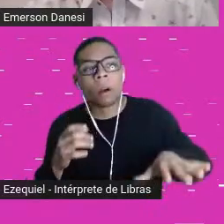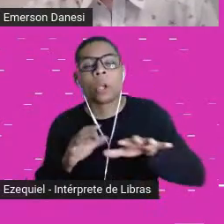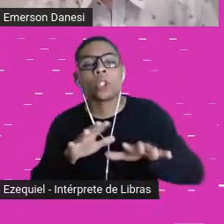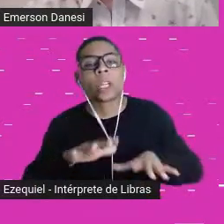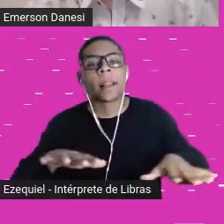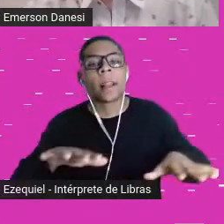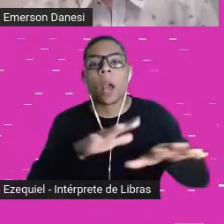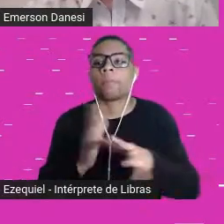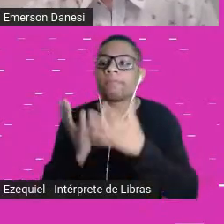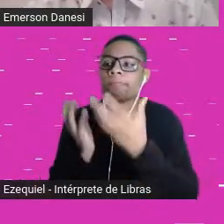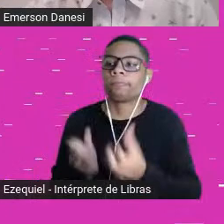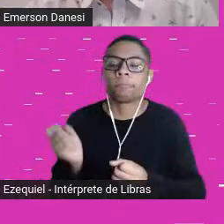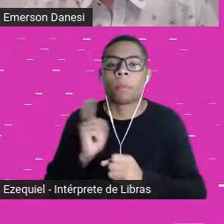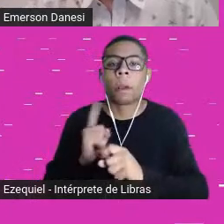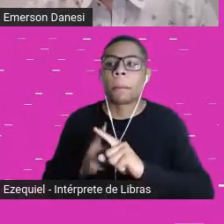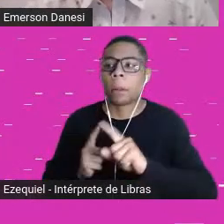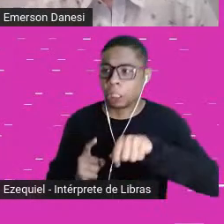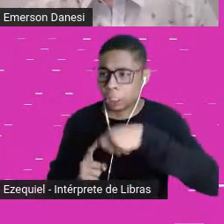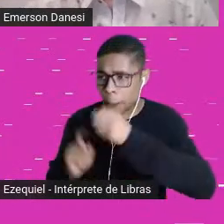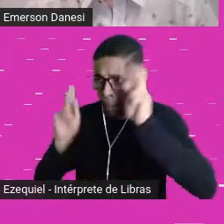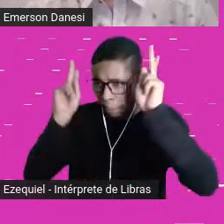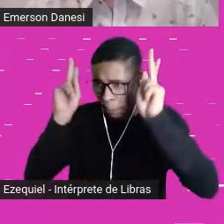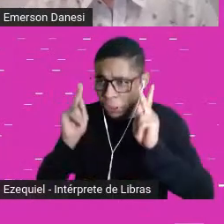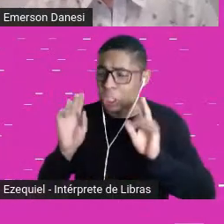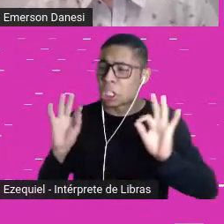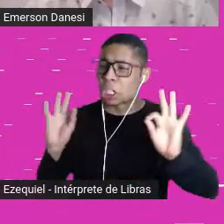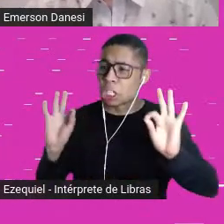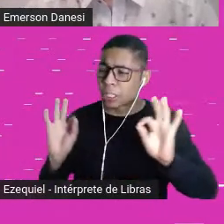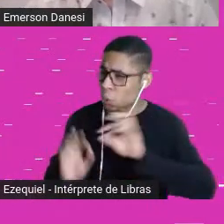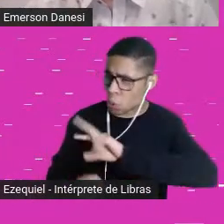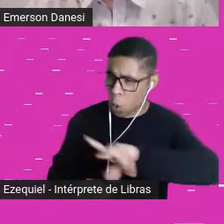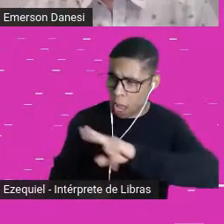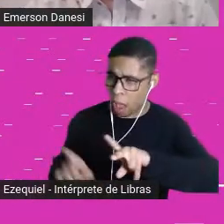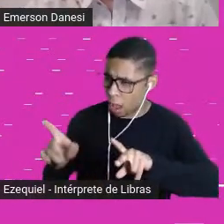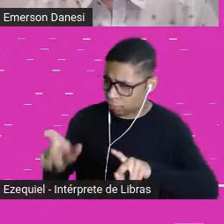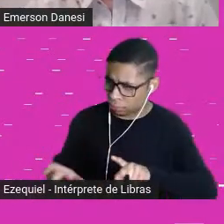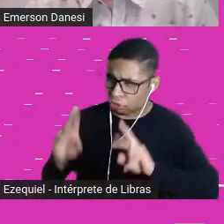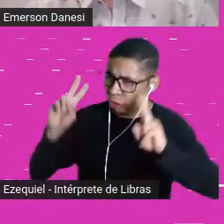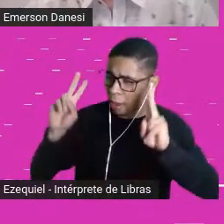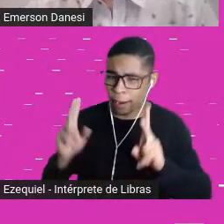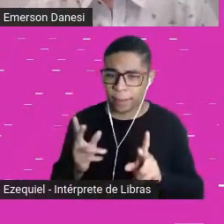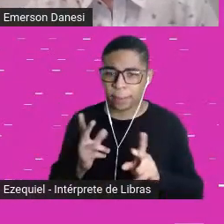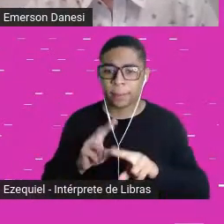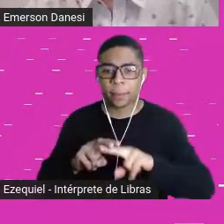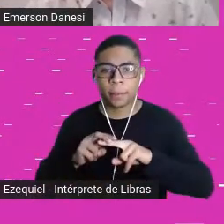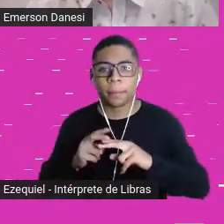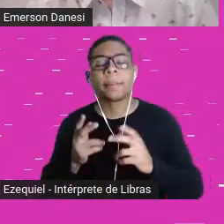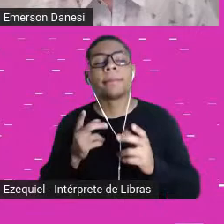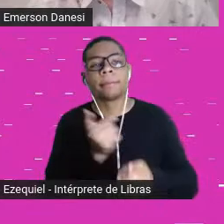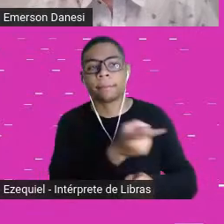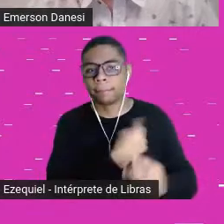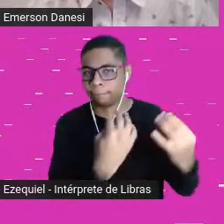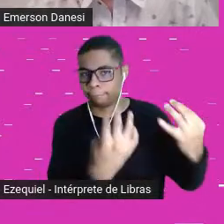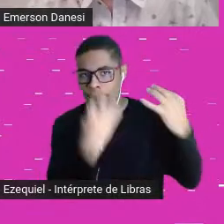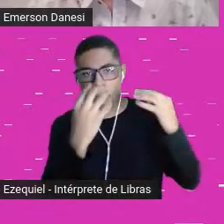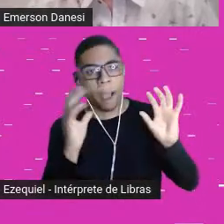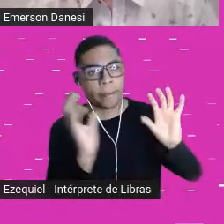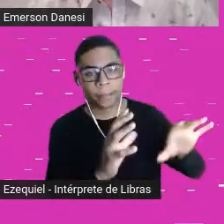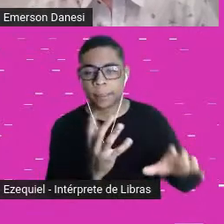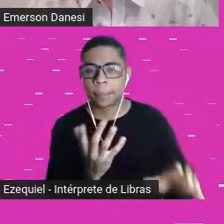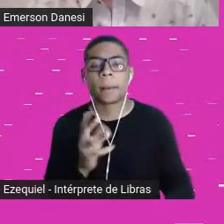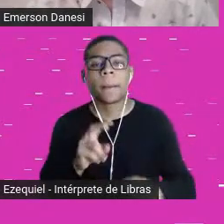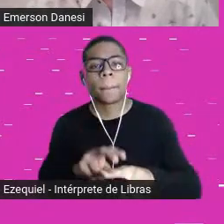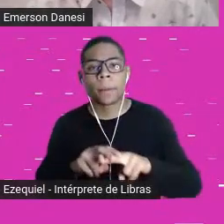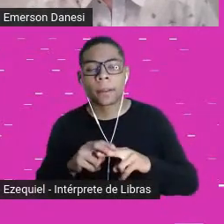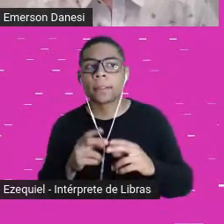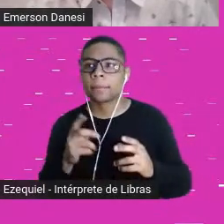a princesa que é esperada pela sociedade. Então, eu acho que tem esse viés que é bonito,